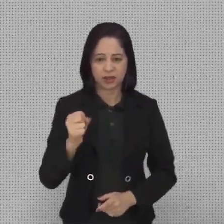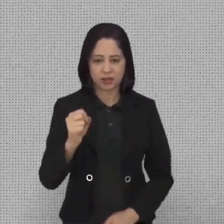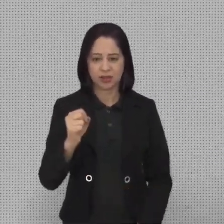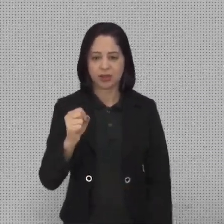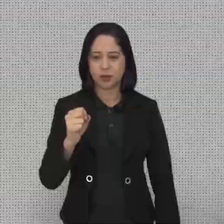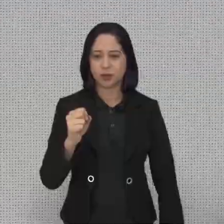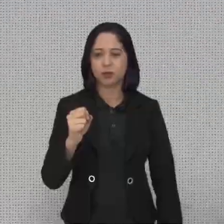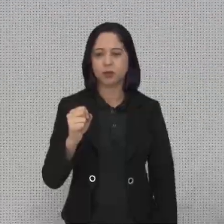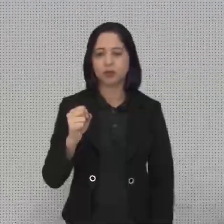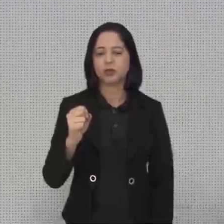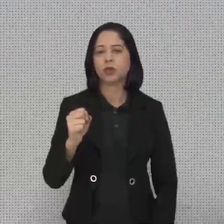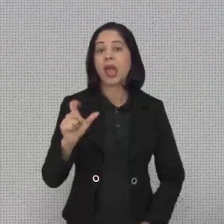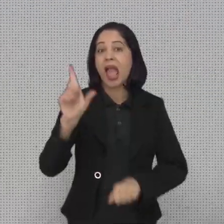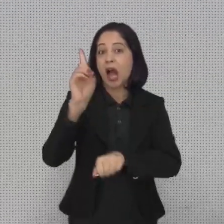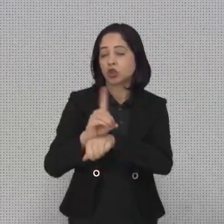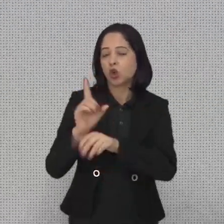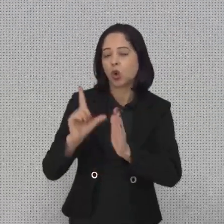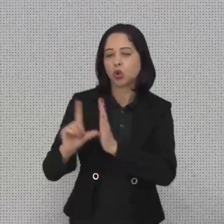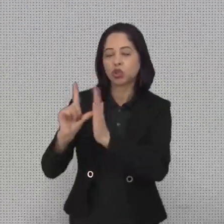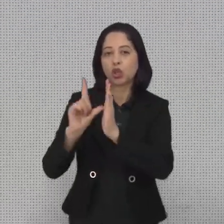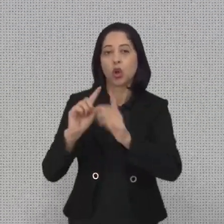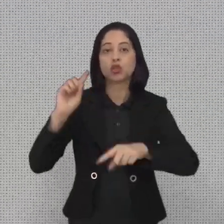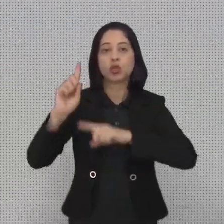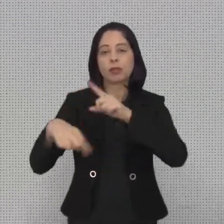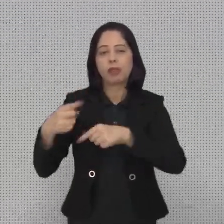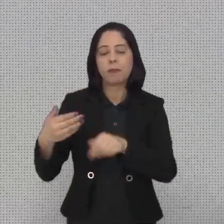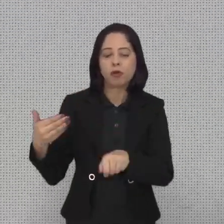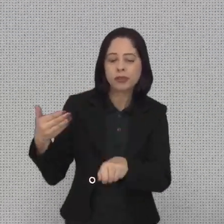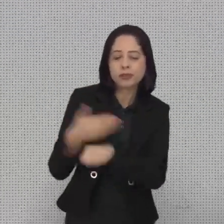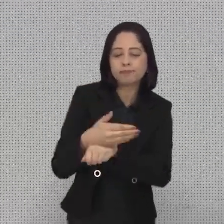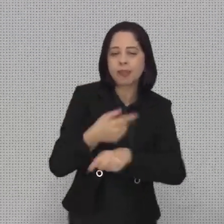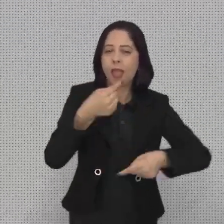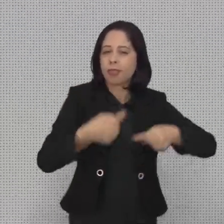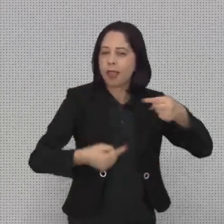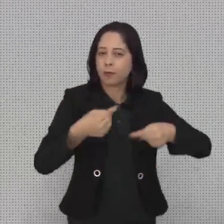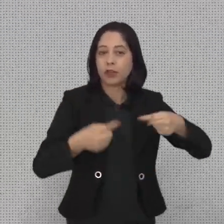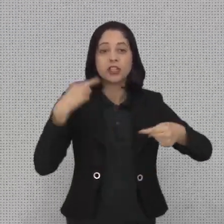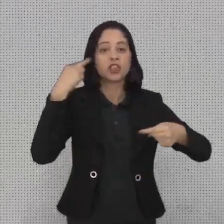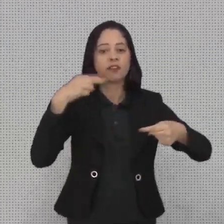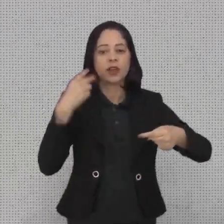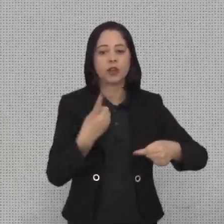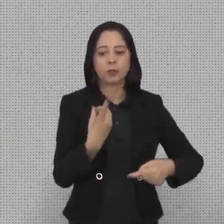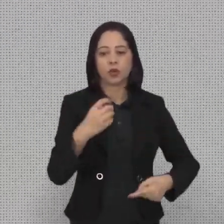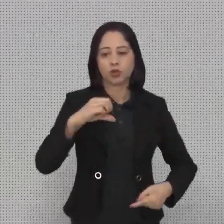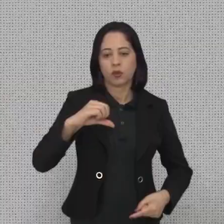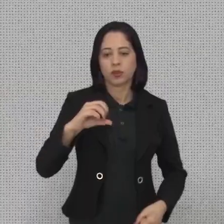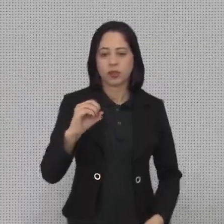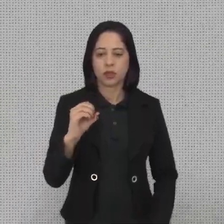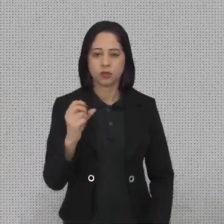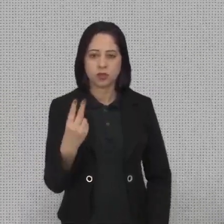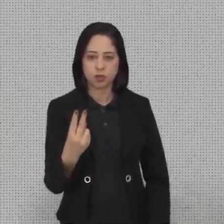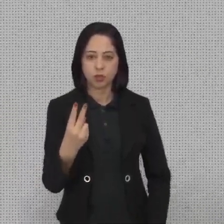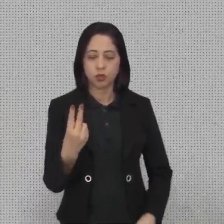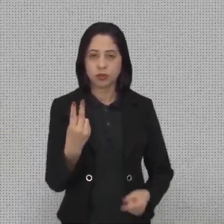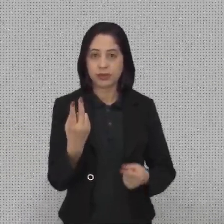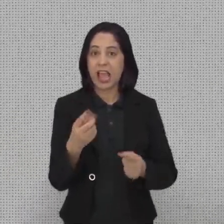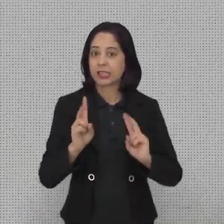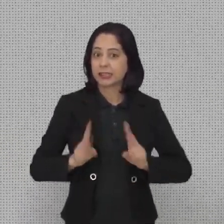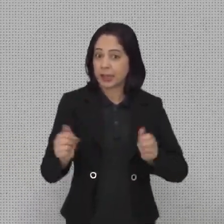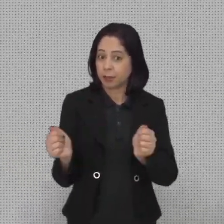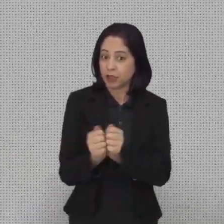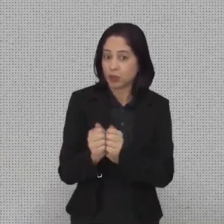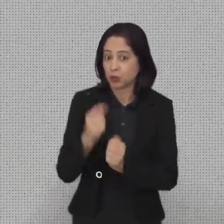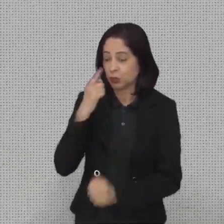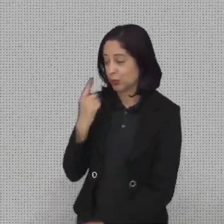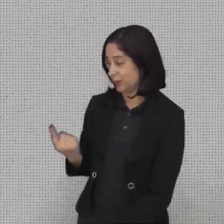1878. Ele era comerciante e entrou na política como vereador em 1902, aliado de outra figura memorável de